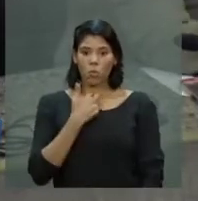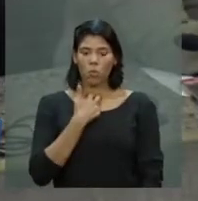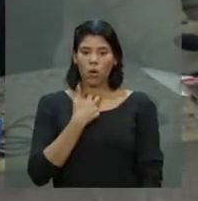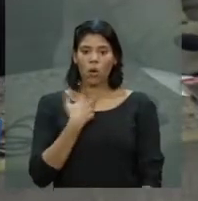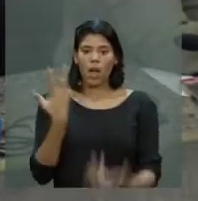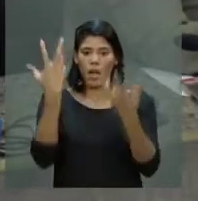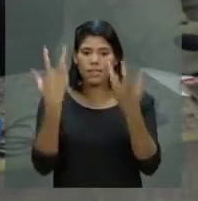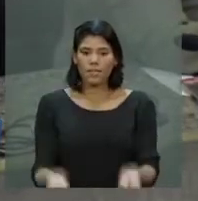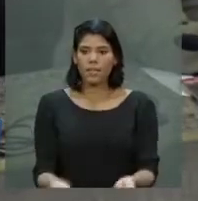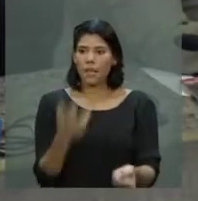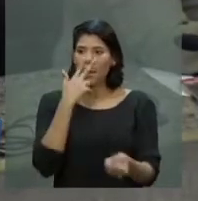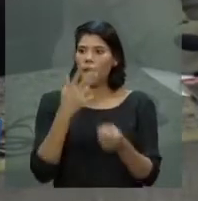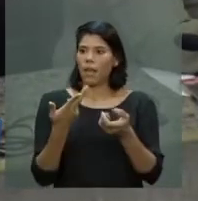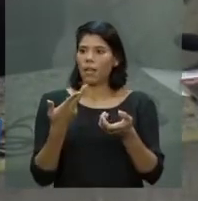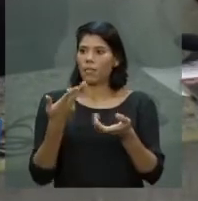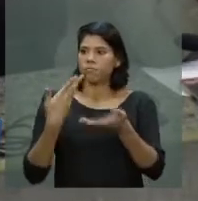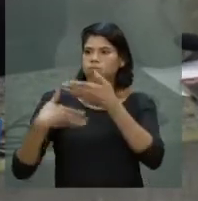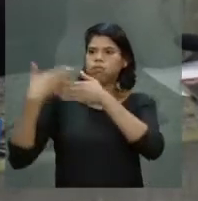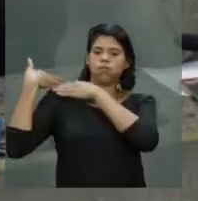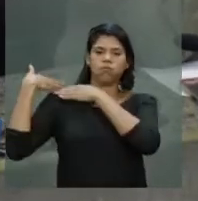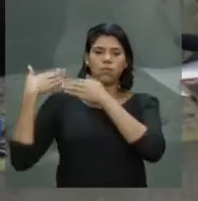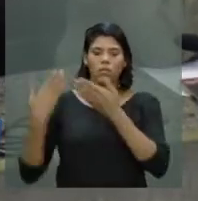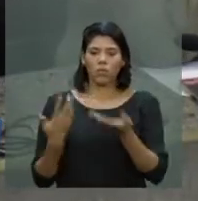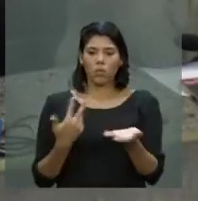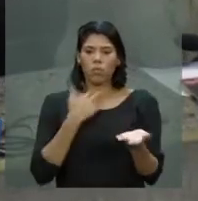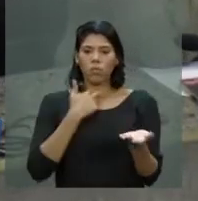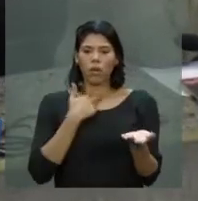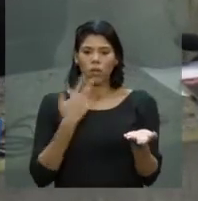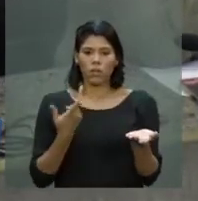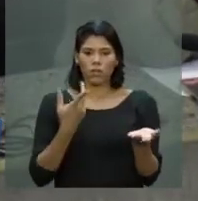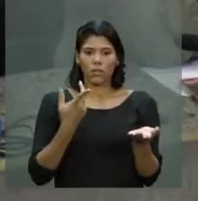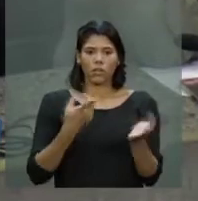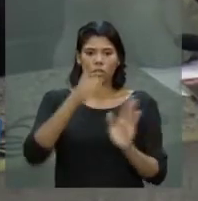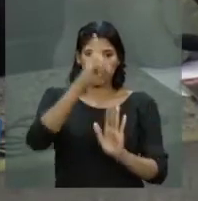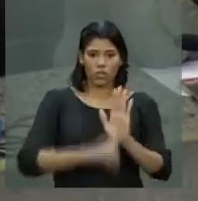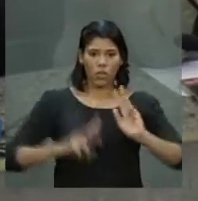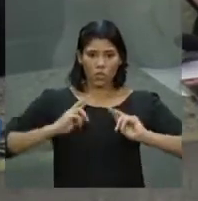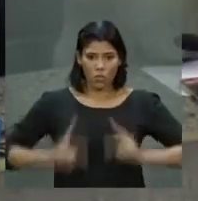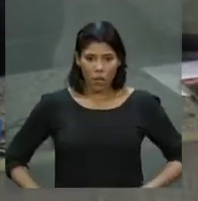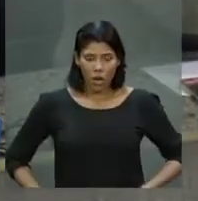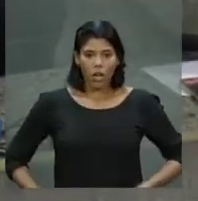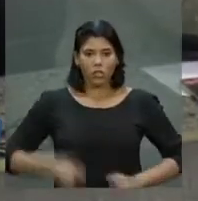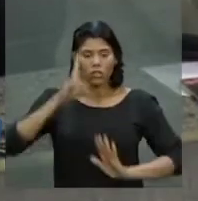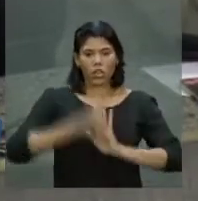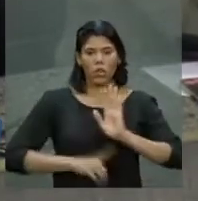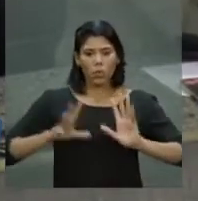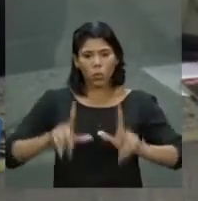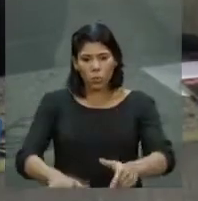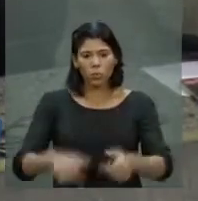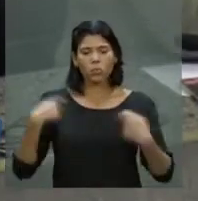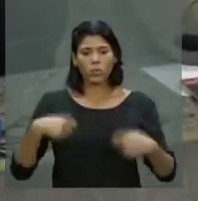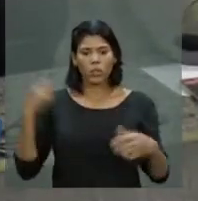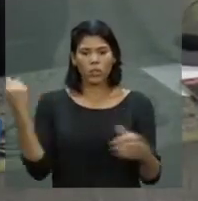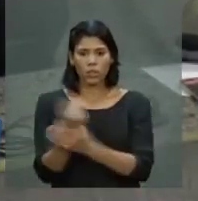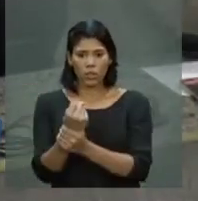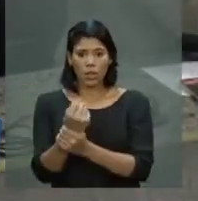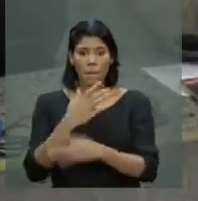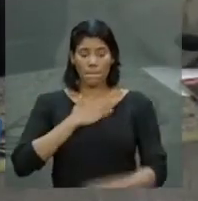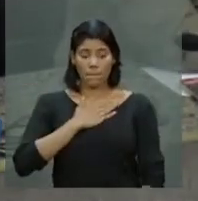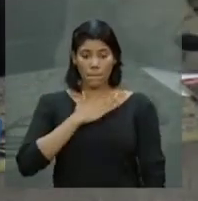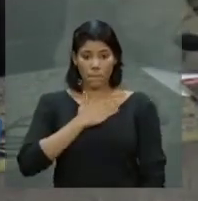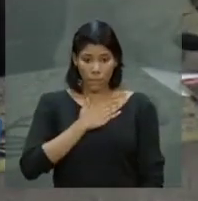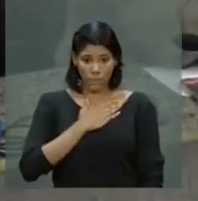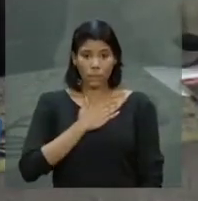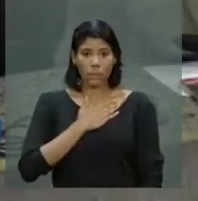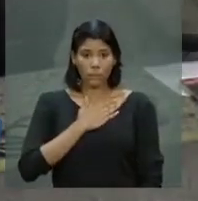nossa Constituição, aos direitos humanos, aos direitos e garantias fundamentais. Quero dizer que a minha